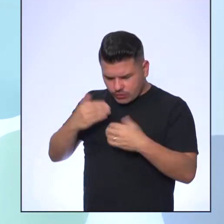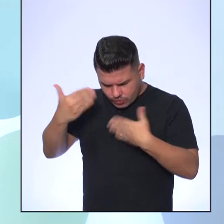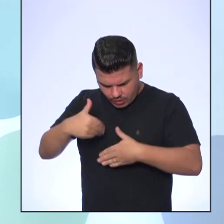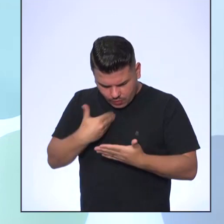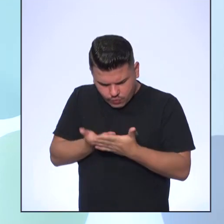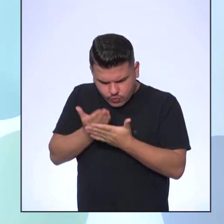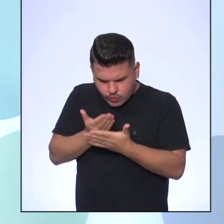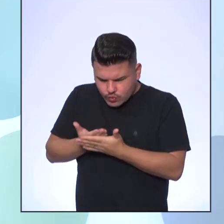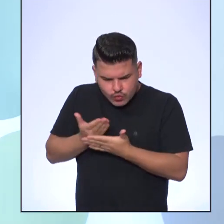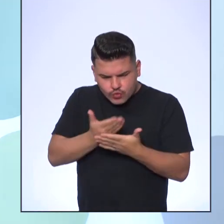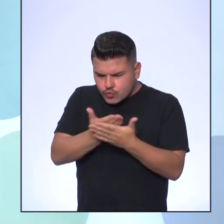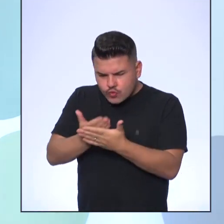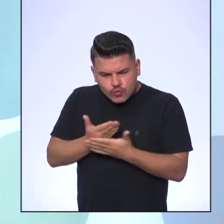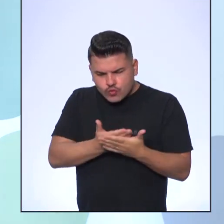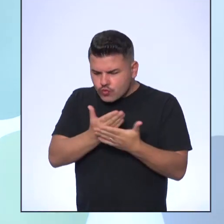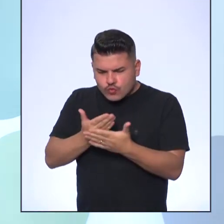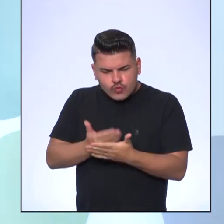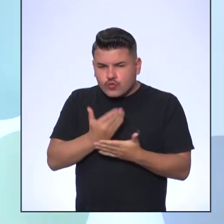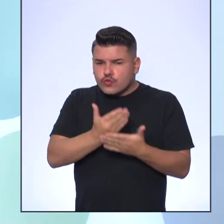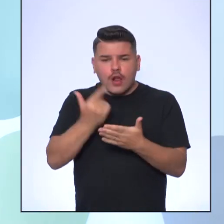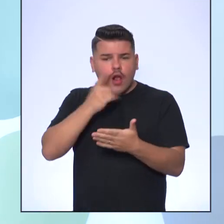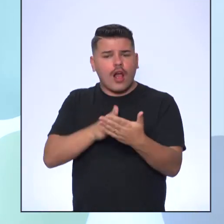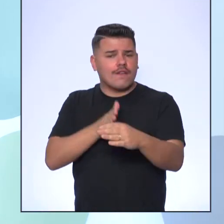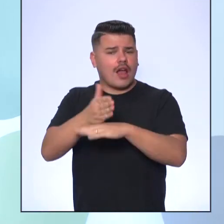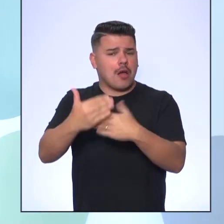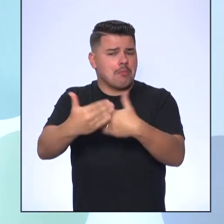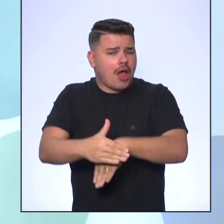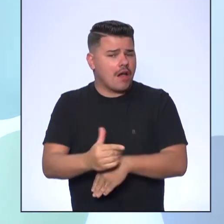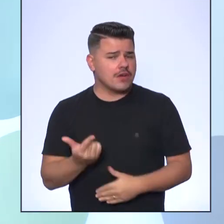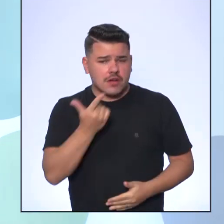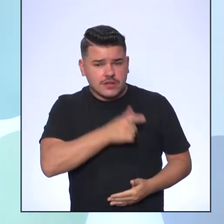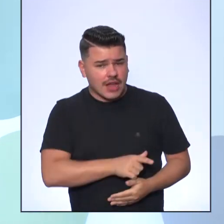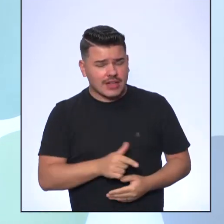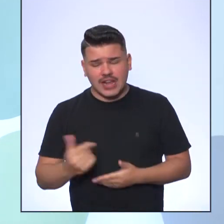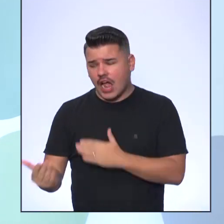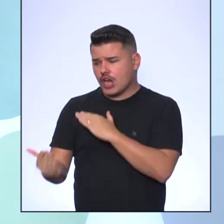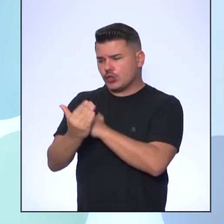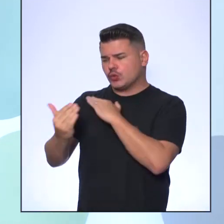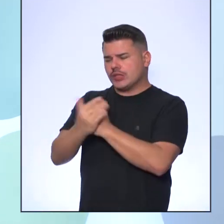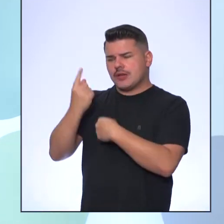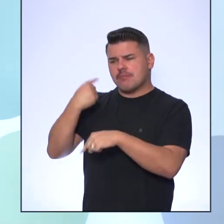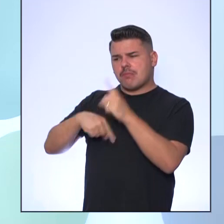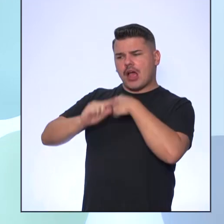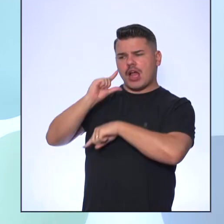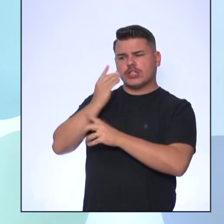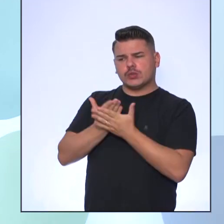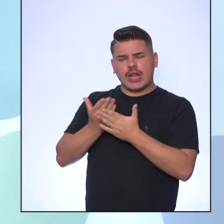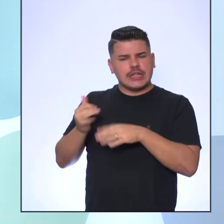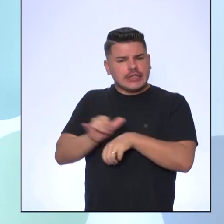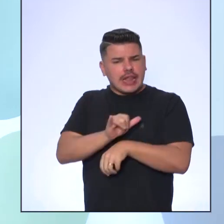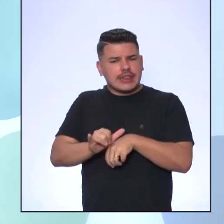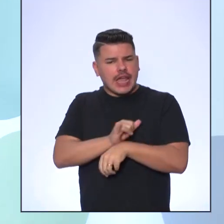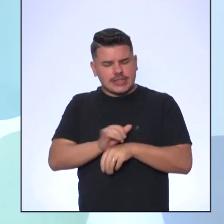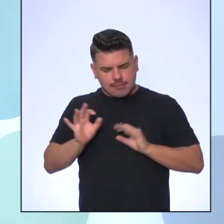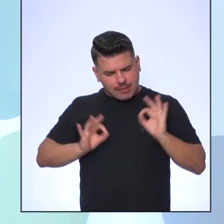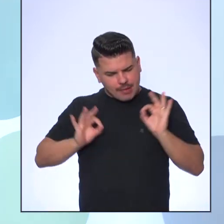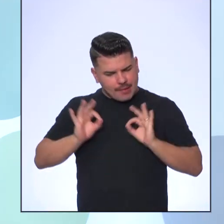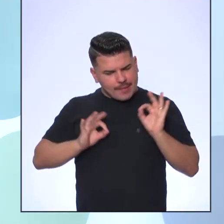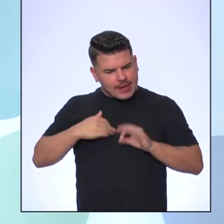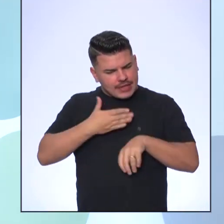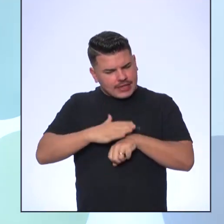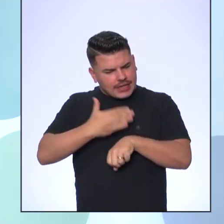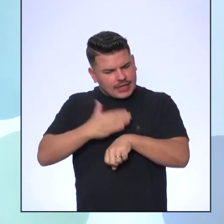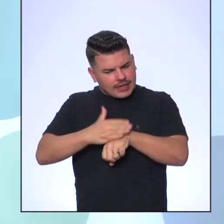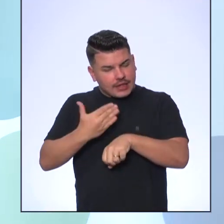realmente baixar as provas anteriores, o que serve de uma forma muito eficaz como uma estratégia de preparação de